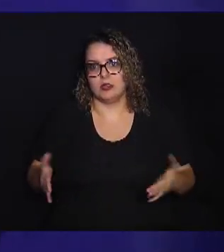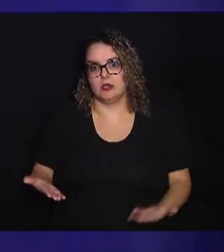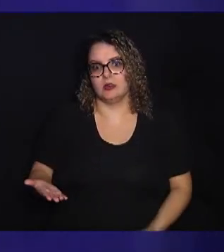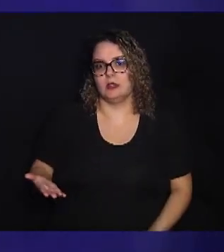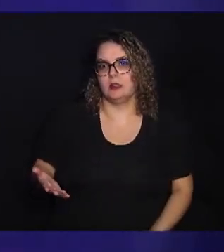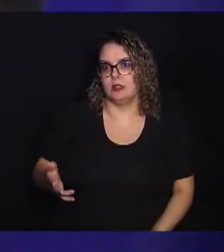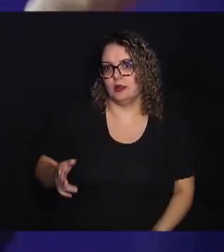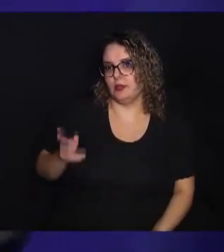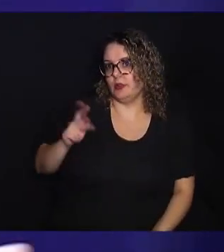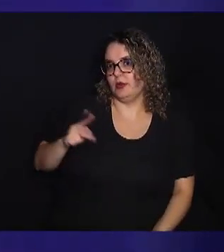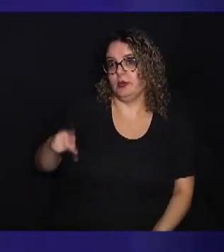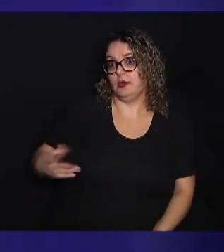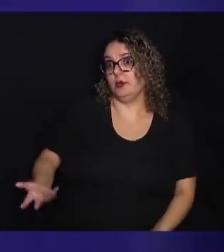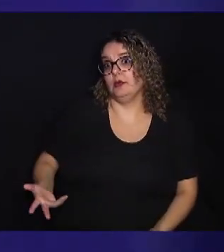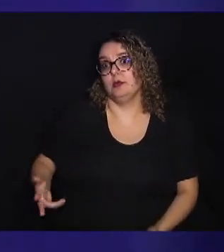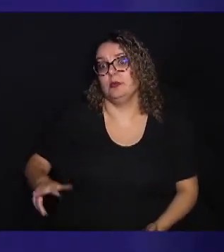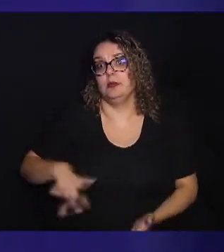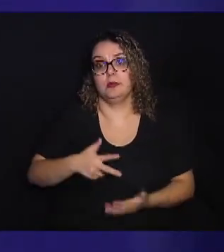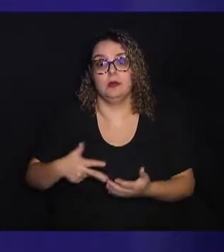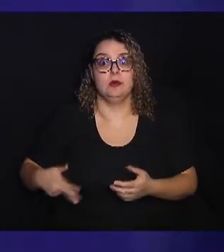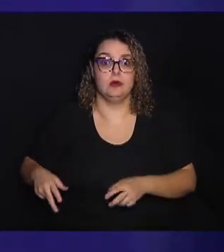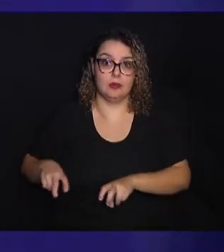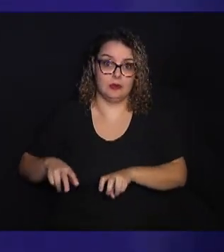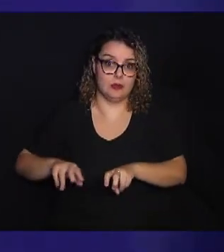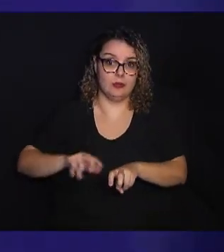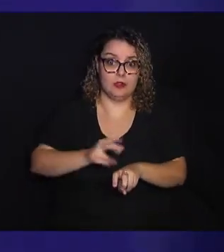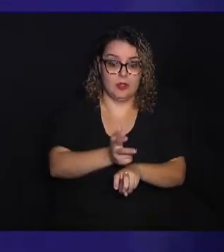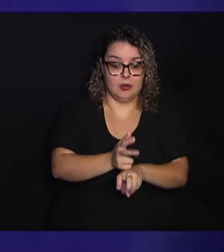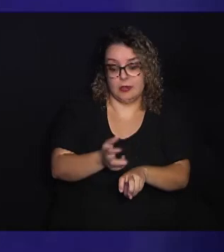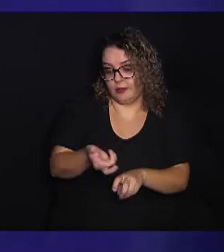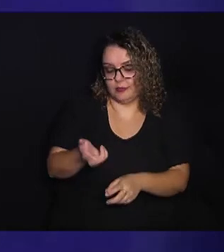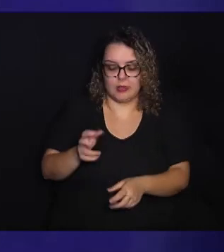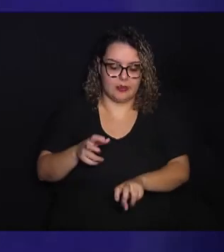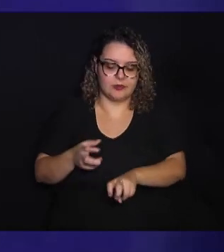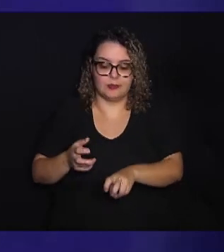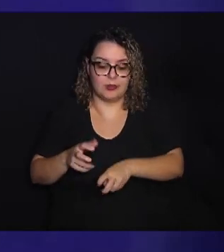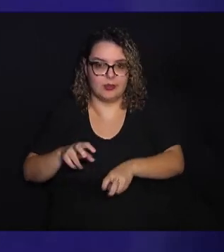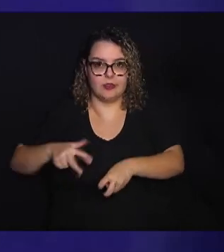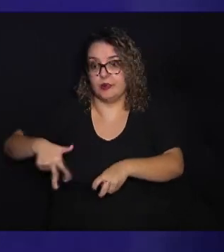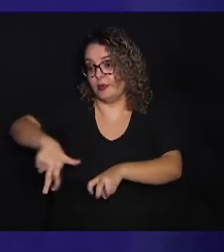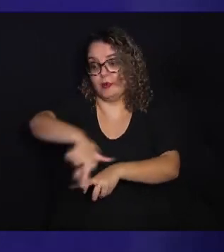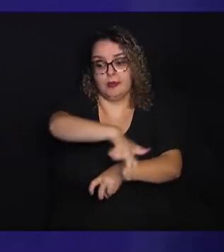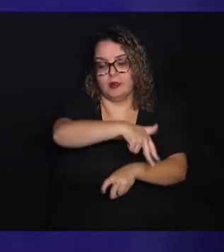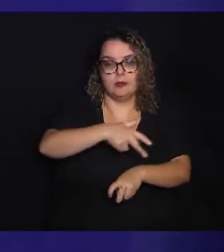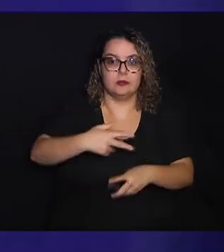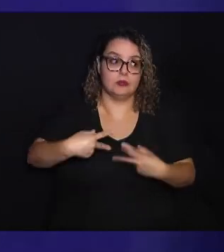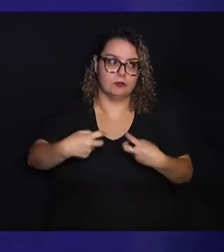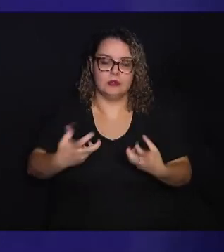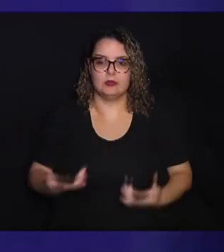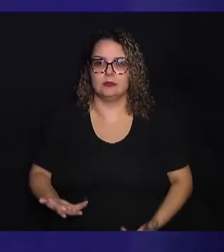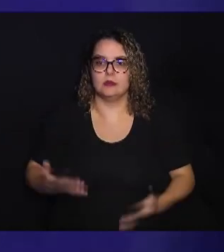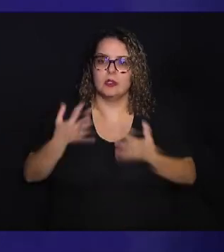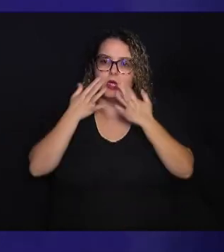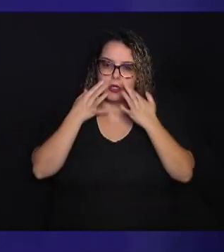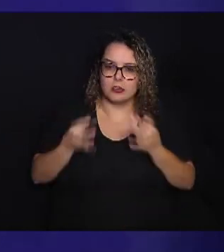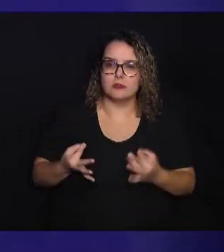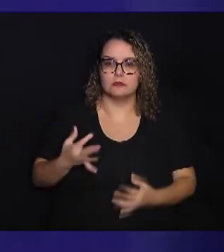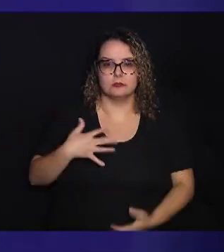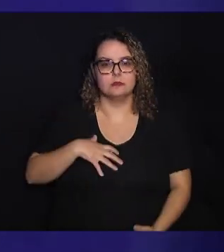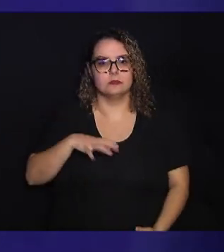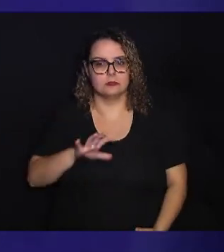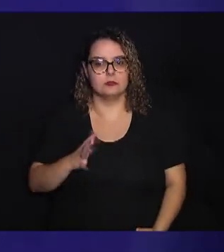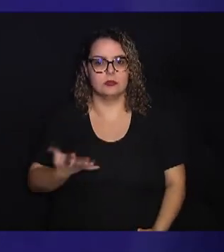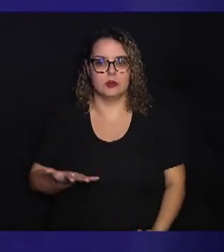lá pulando em volta da cadeira de rodas percebesse, né? Então, eu chamo atenção um pouco para isso,